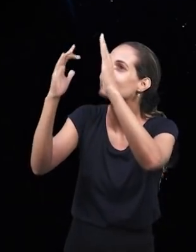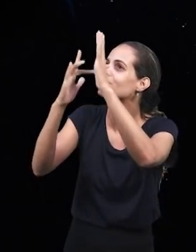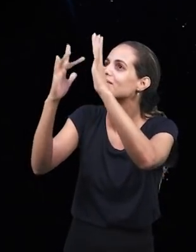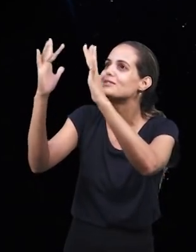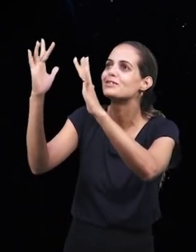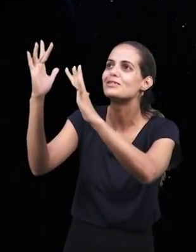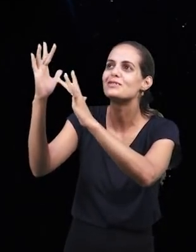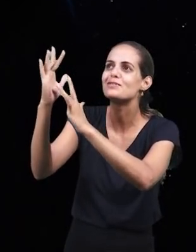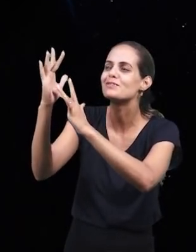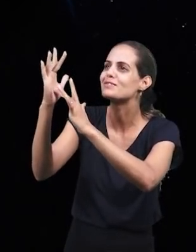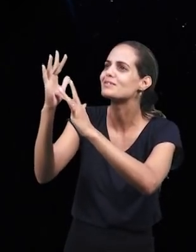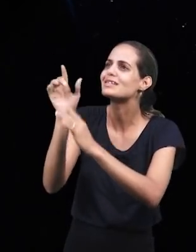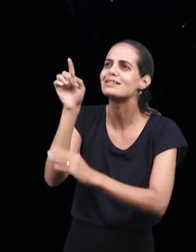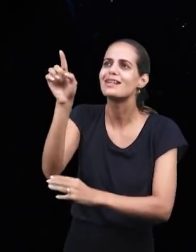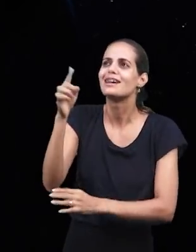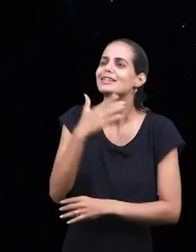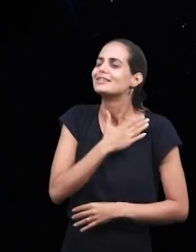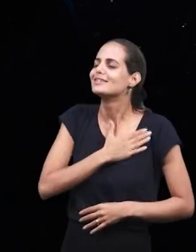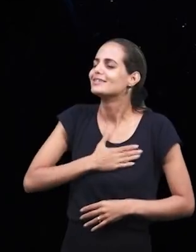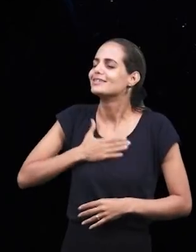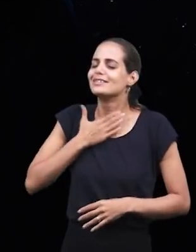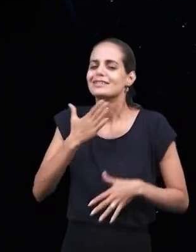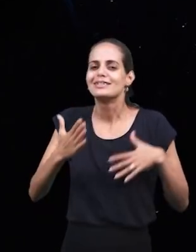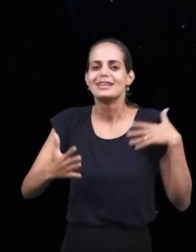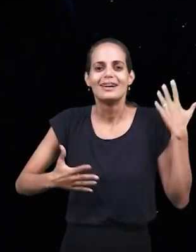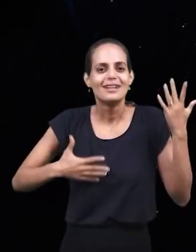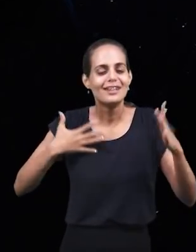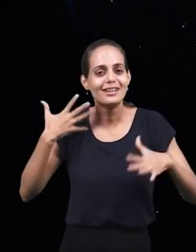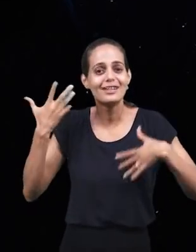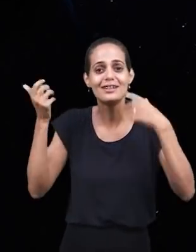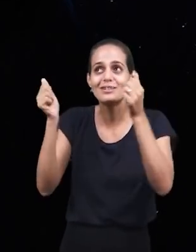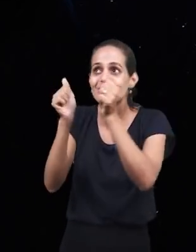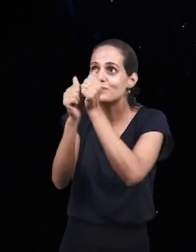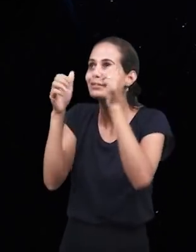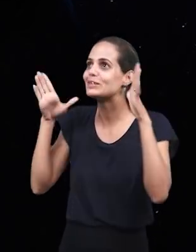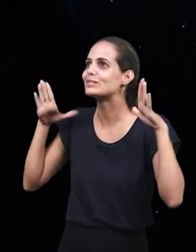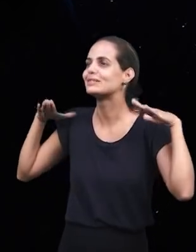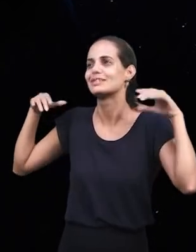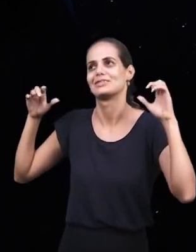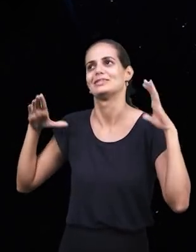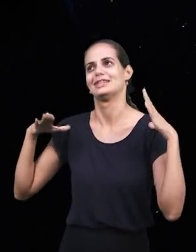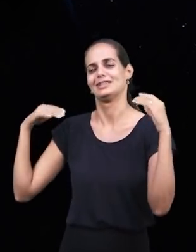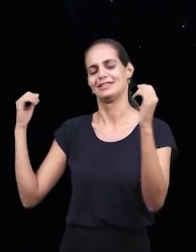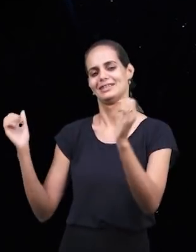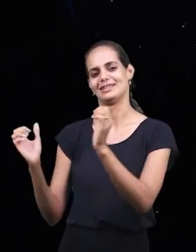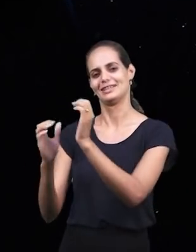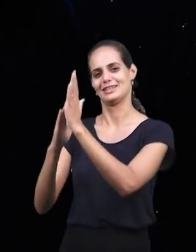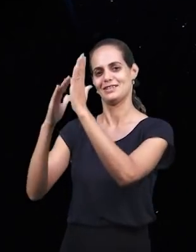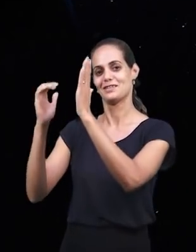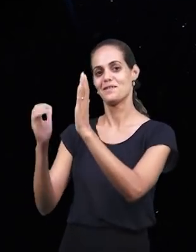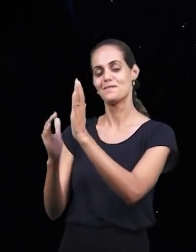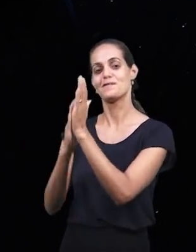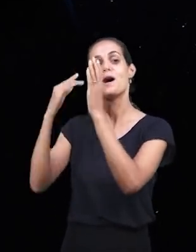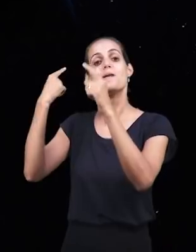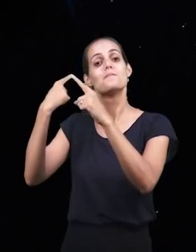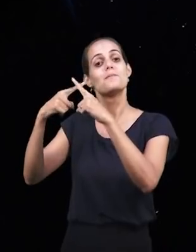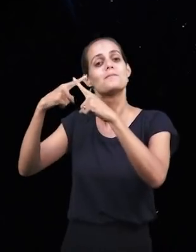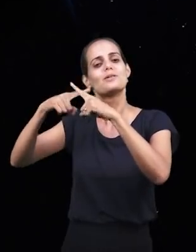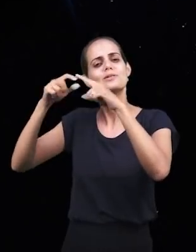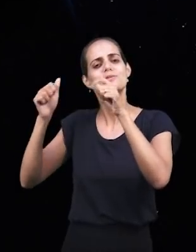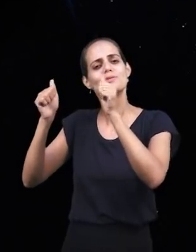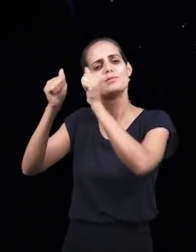morar. Oh, que gozo vou sentir com os anjos a cantar, pois com